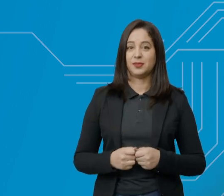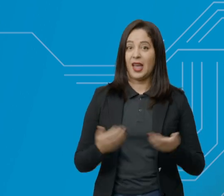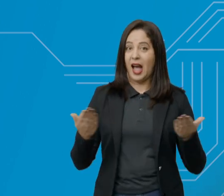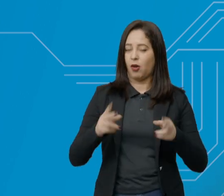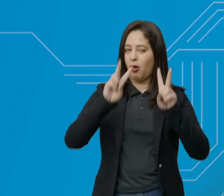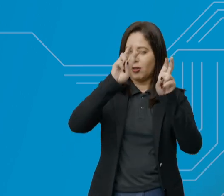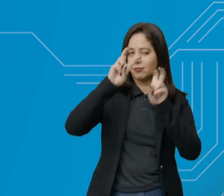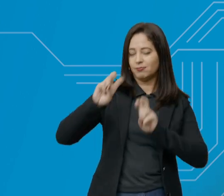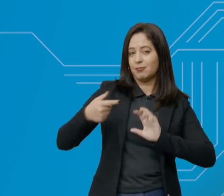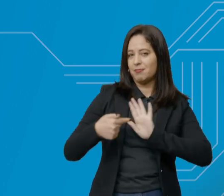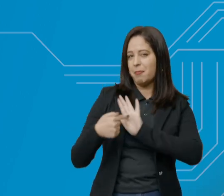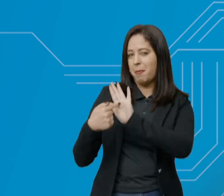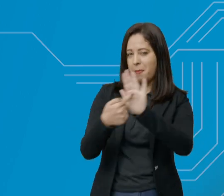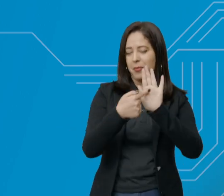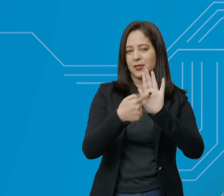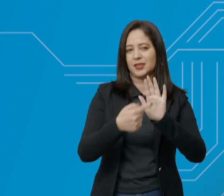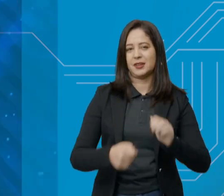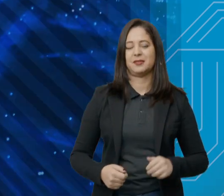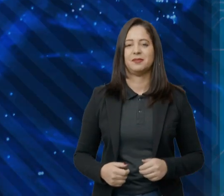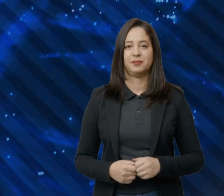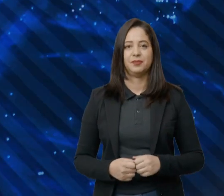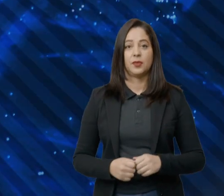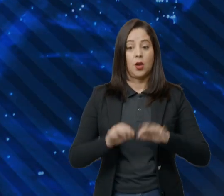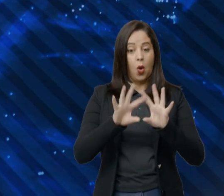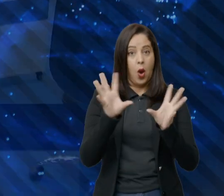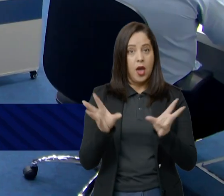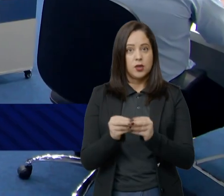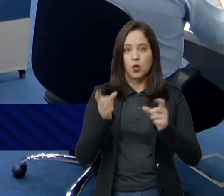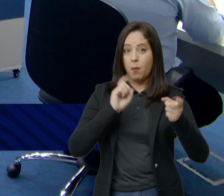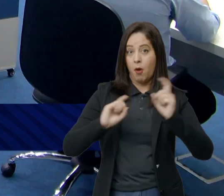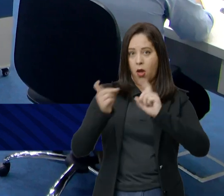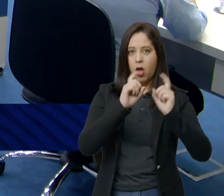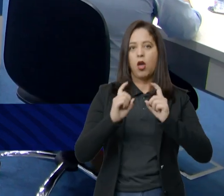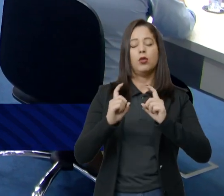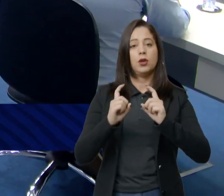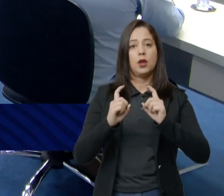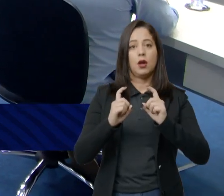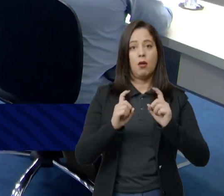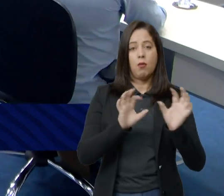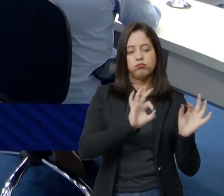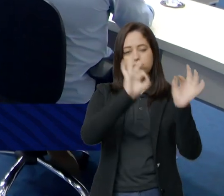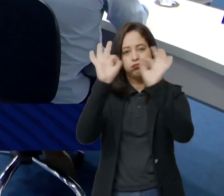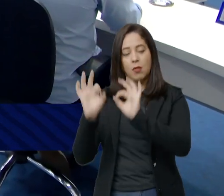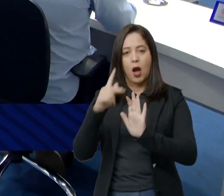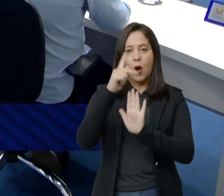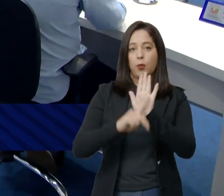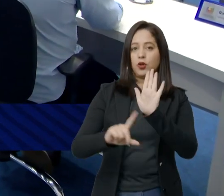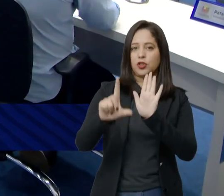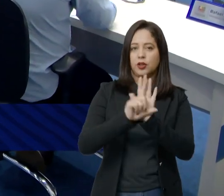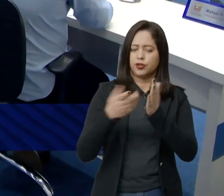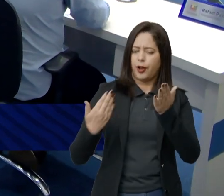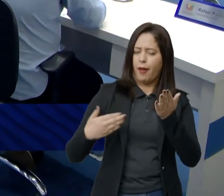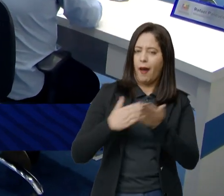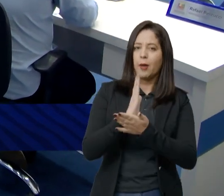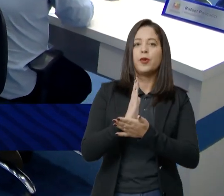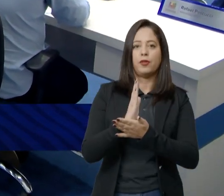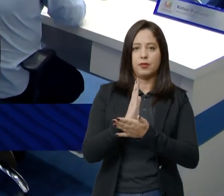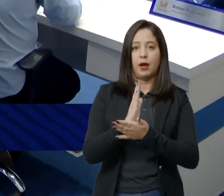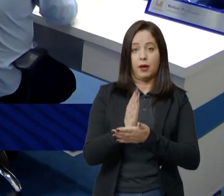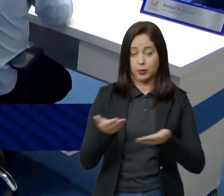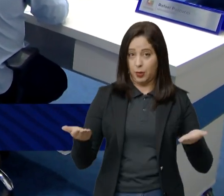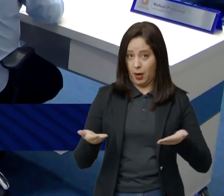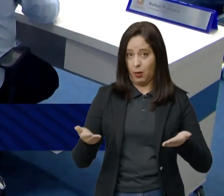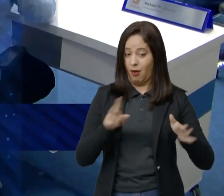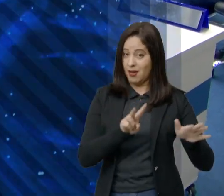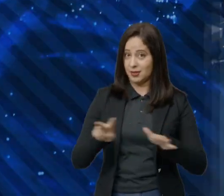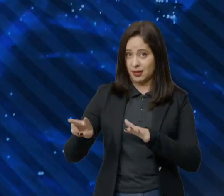Campos. Vamos aos destaques da edição de hoje? Balanço da sessão. Confira os projetos aprovados pelos vereadores nessa semana na